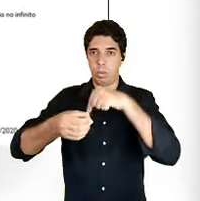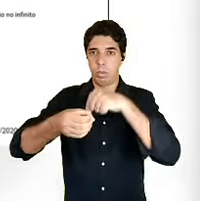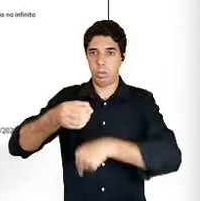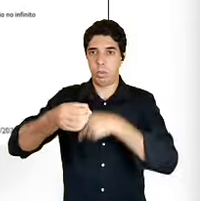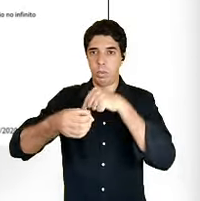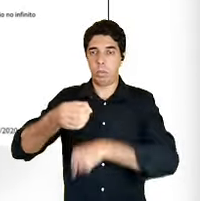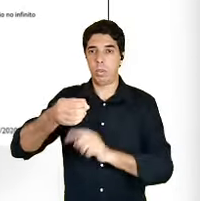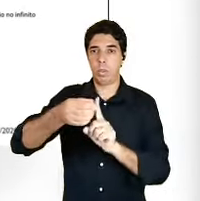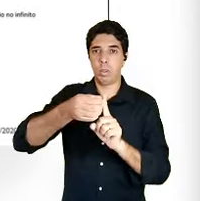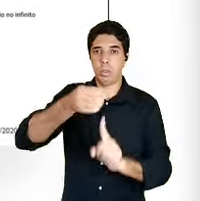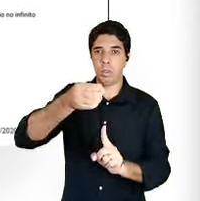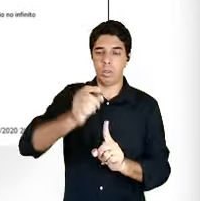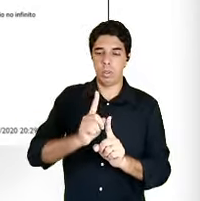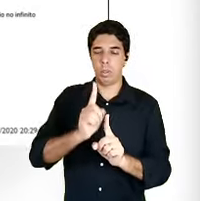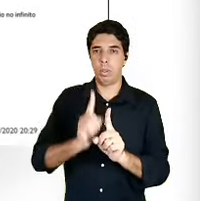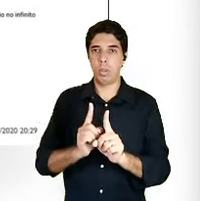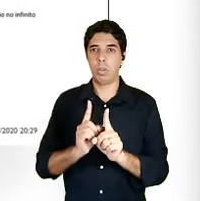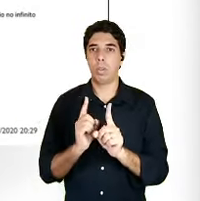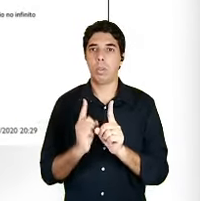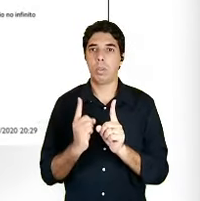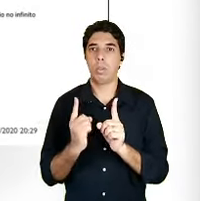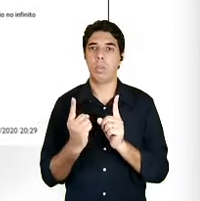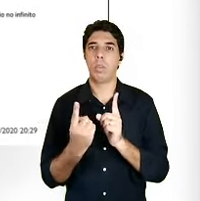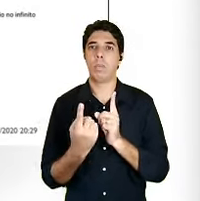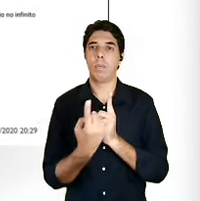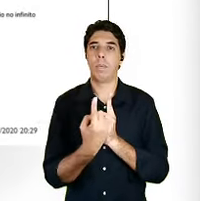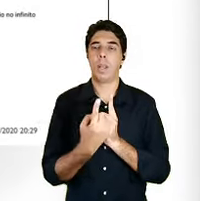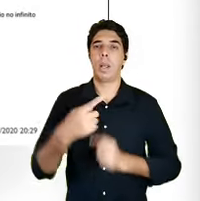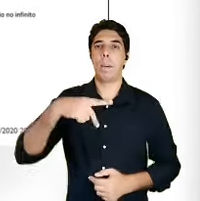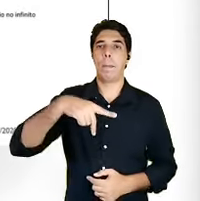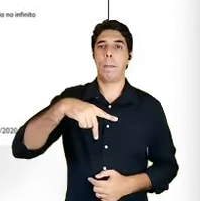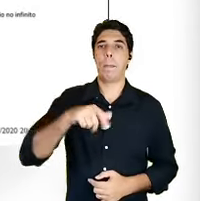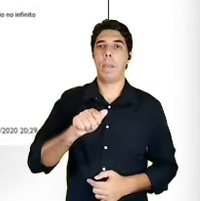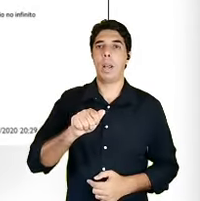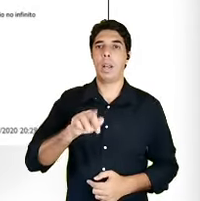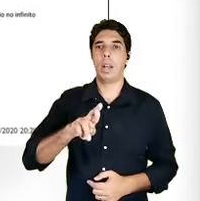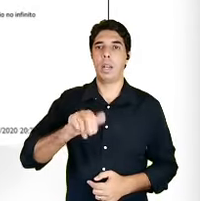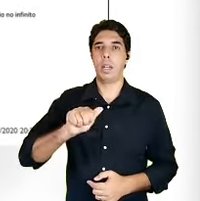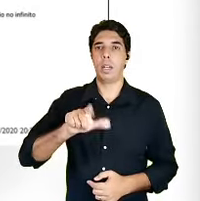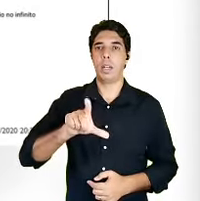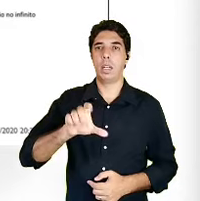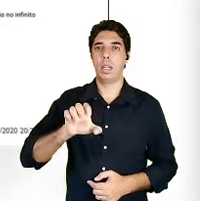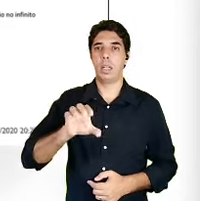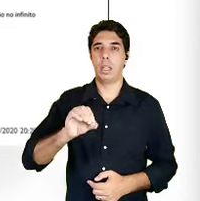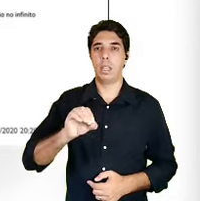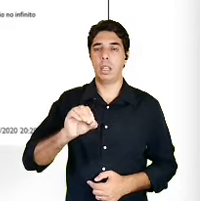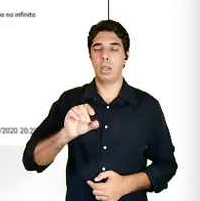são todos paralelos entre si. Então, esses raios projetantes, eles são